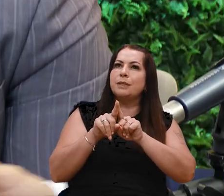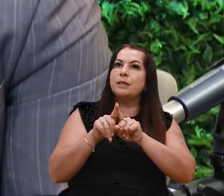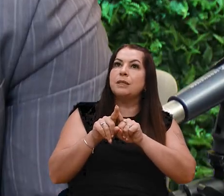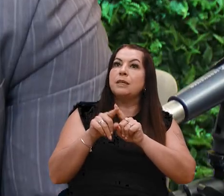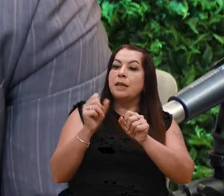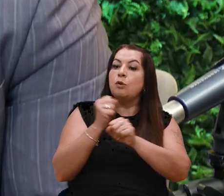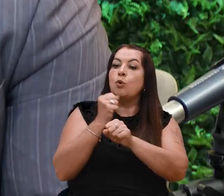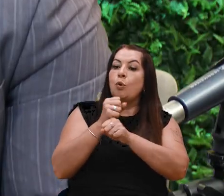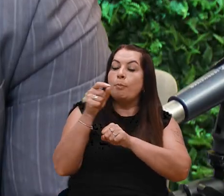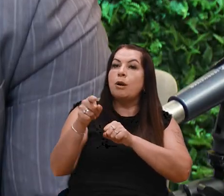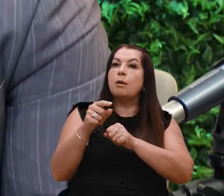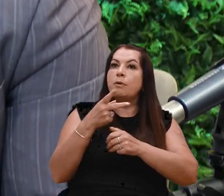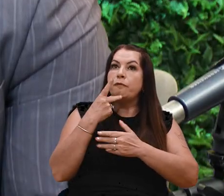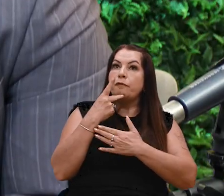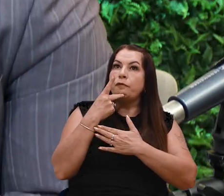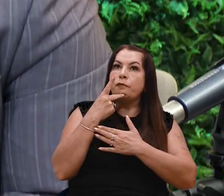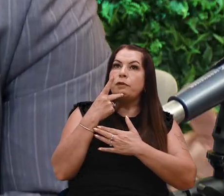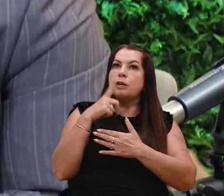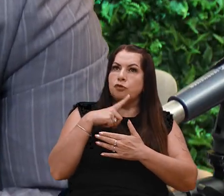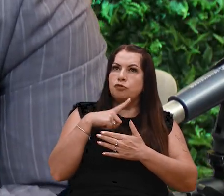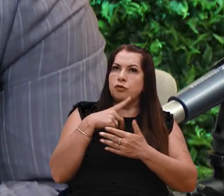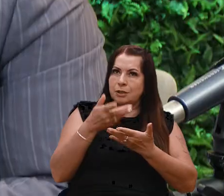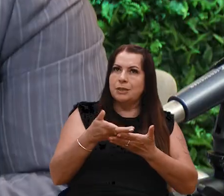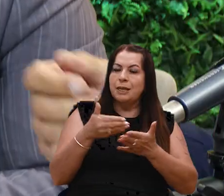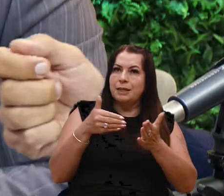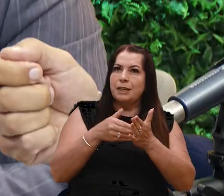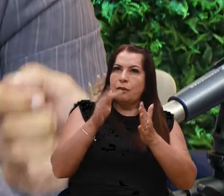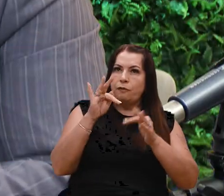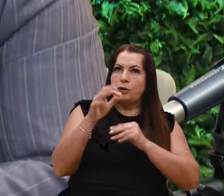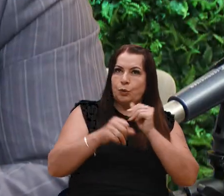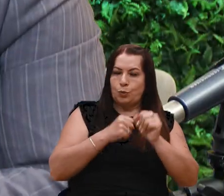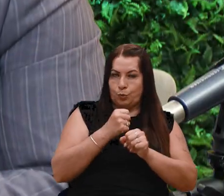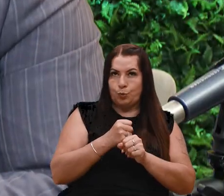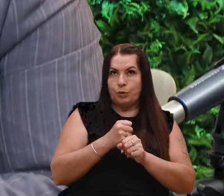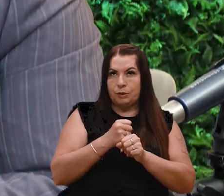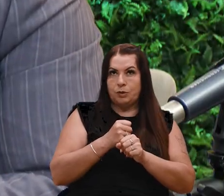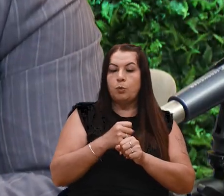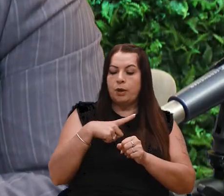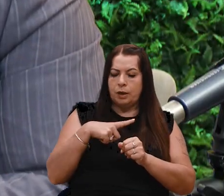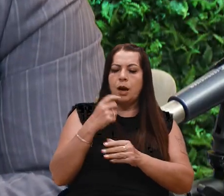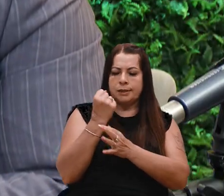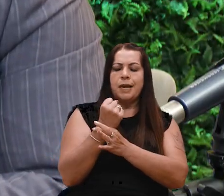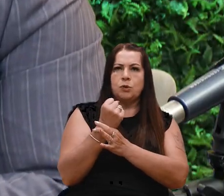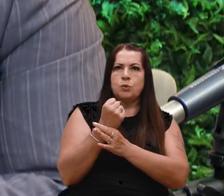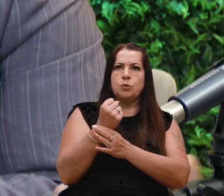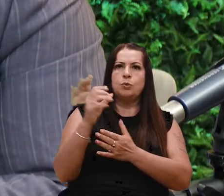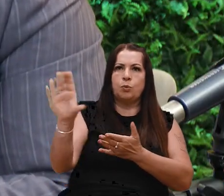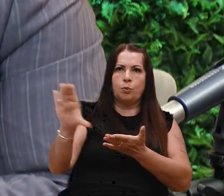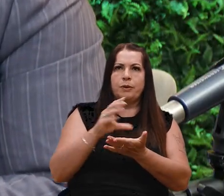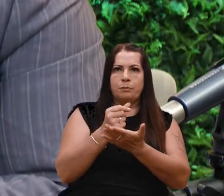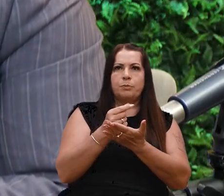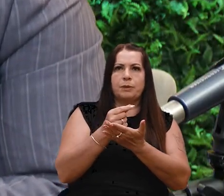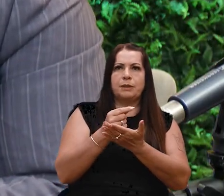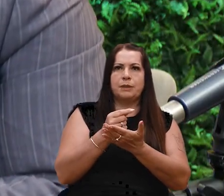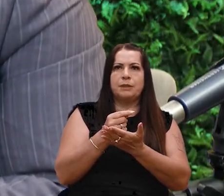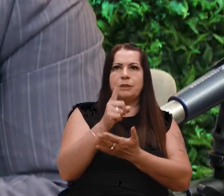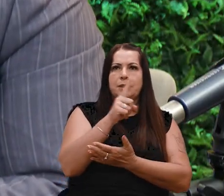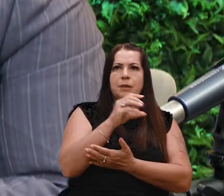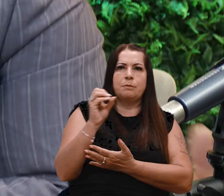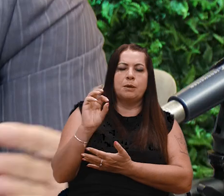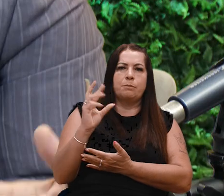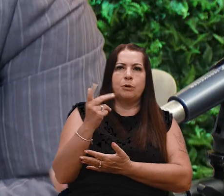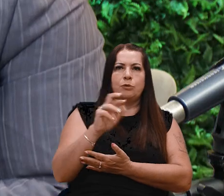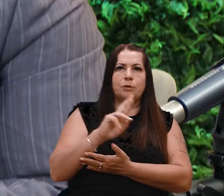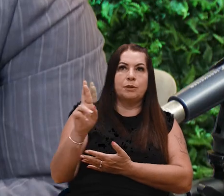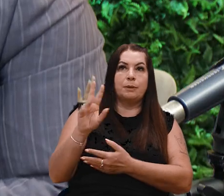está fazendo a obra, e ele disse que teria condições de terminar até o final do ano. E o ministro, então, garantiu o aporte total de 100 milhões de